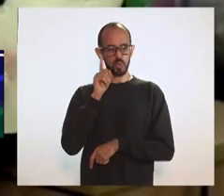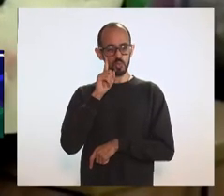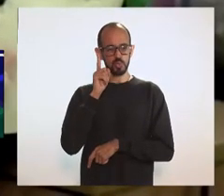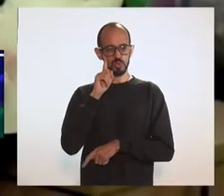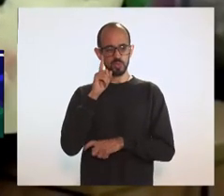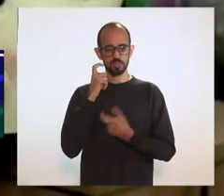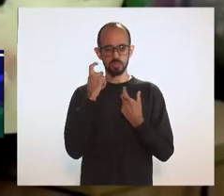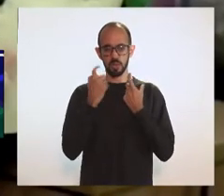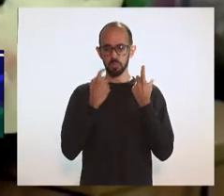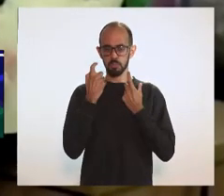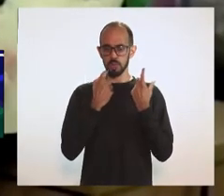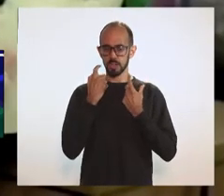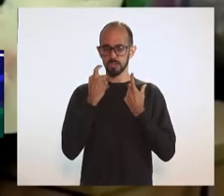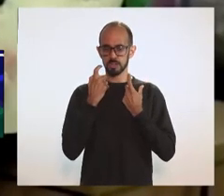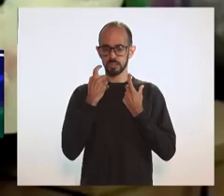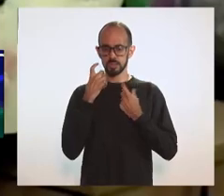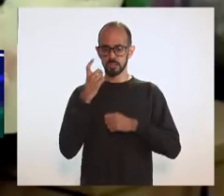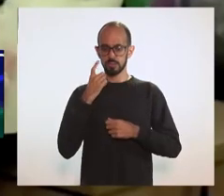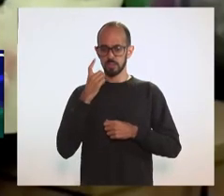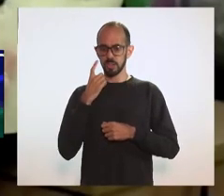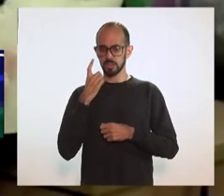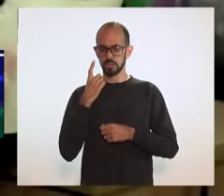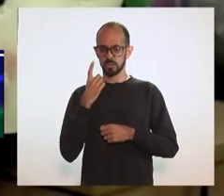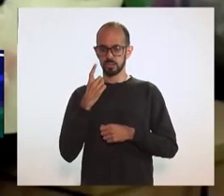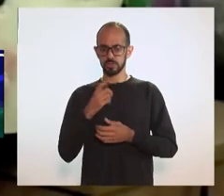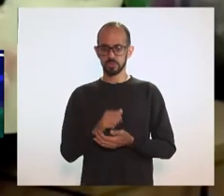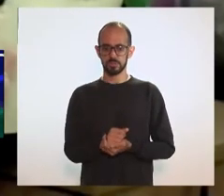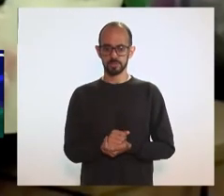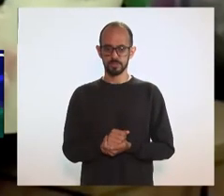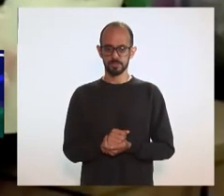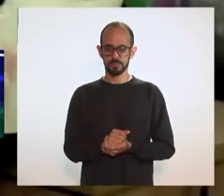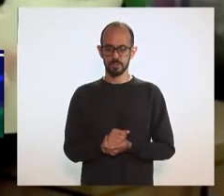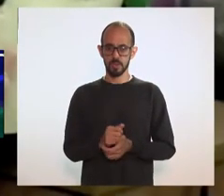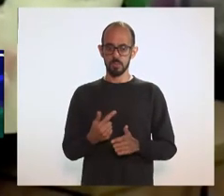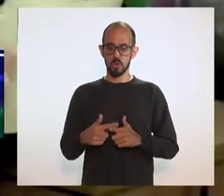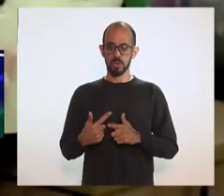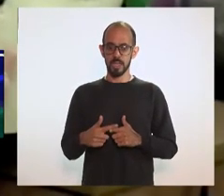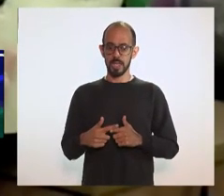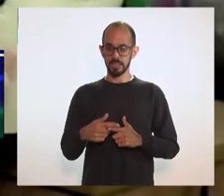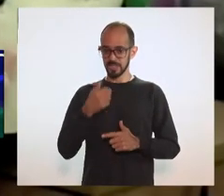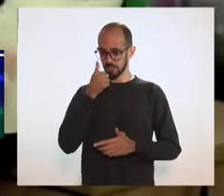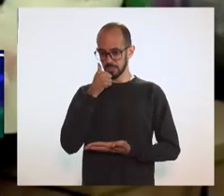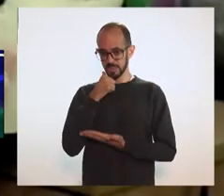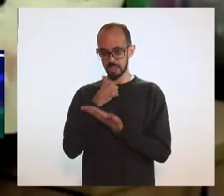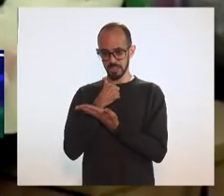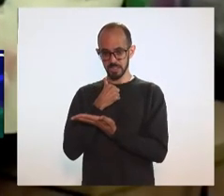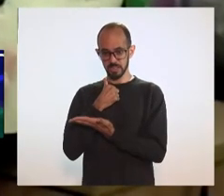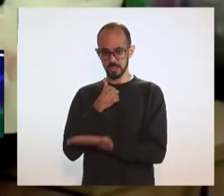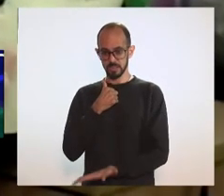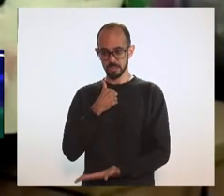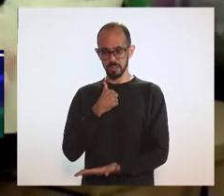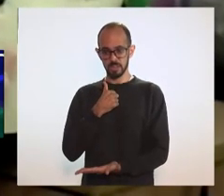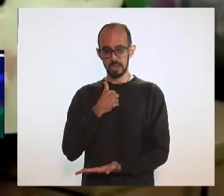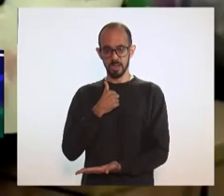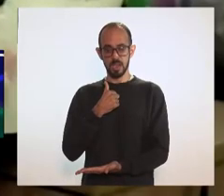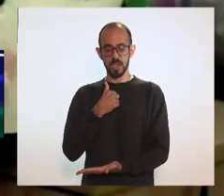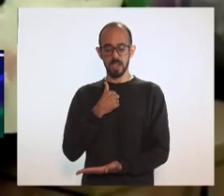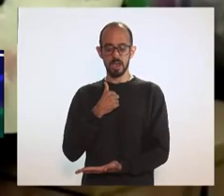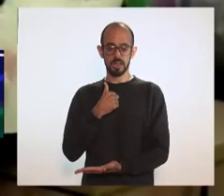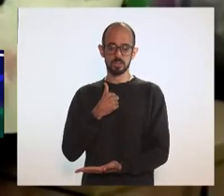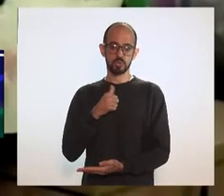preocupante, deputado. Está muito preocupante. Porque essas meninas, elas estão sendo